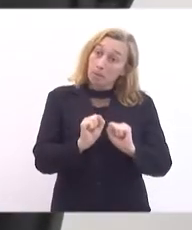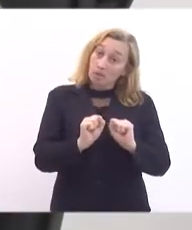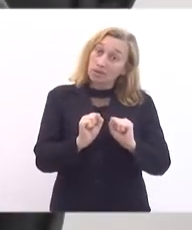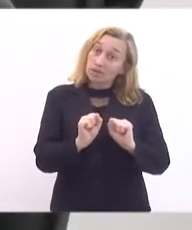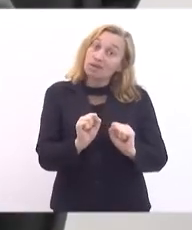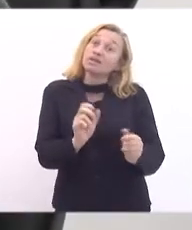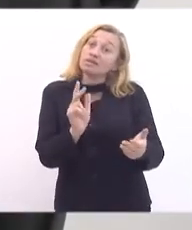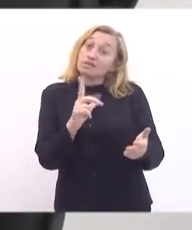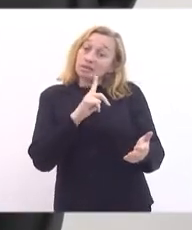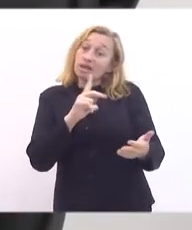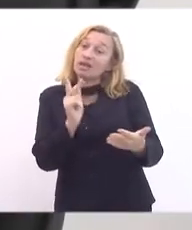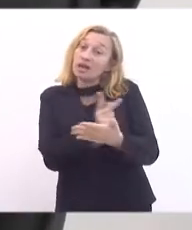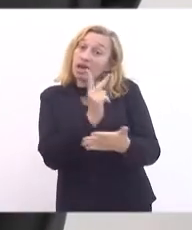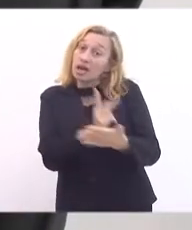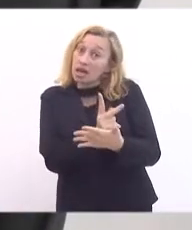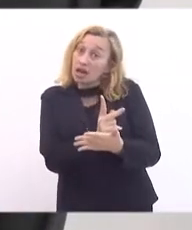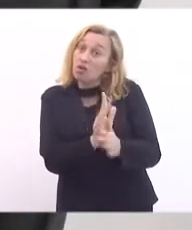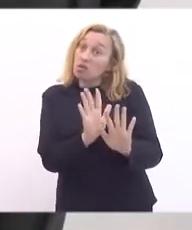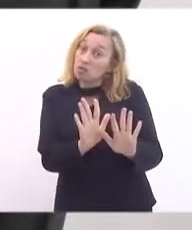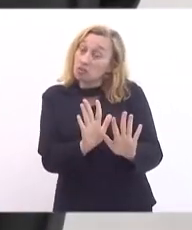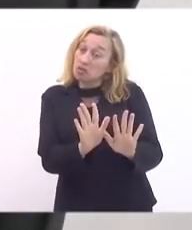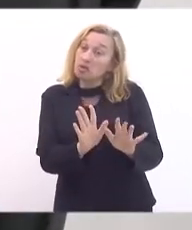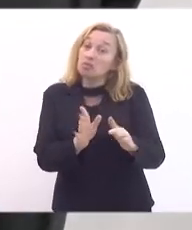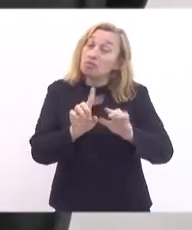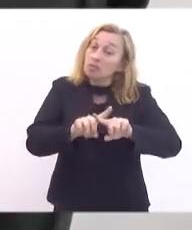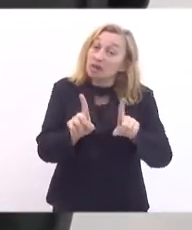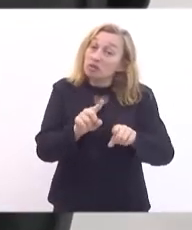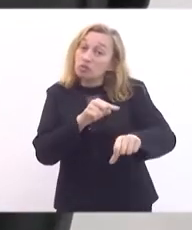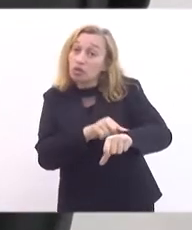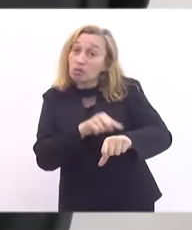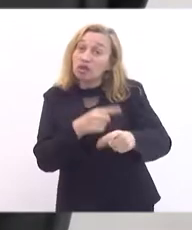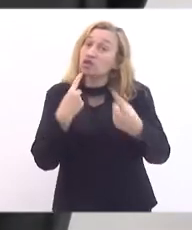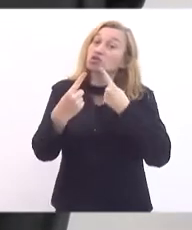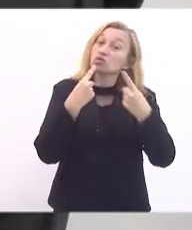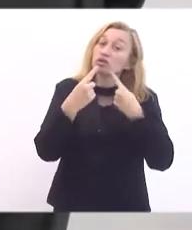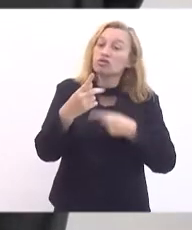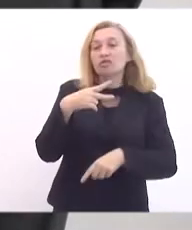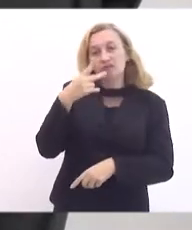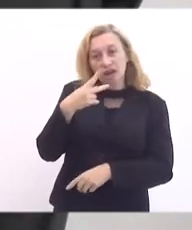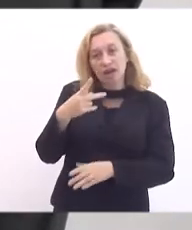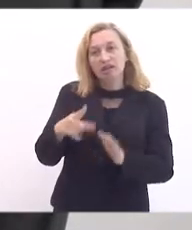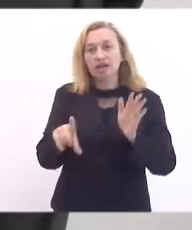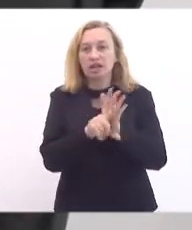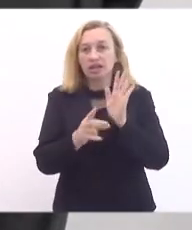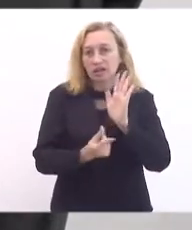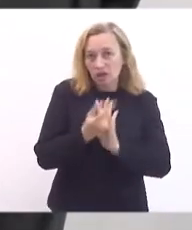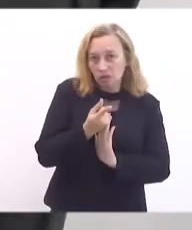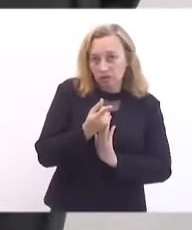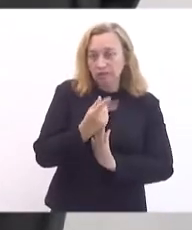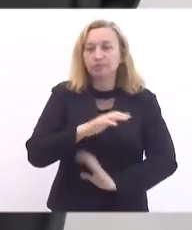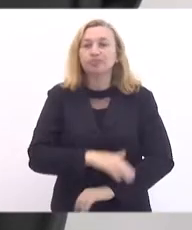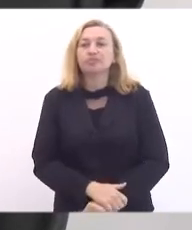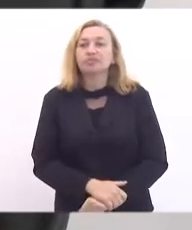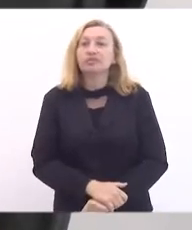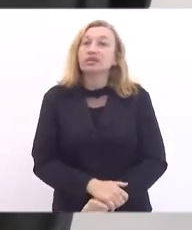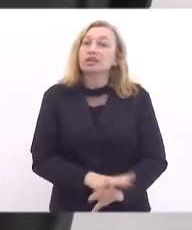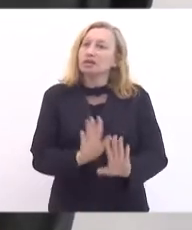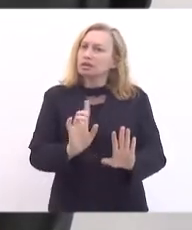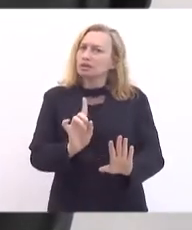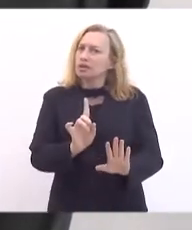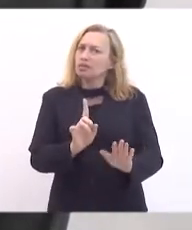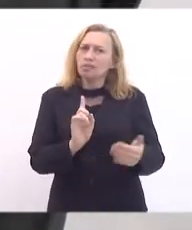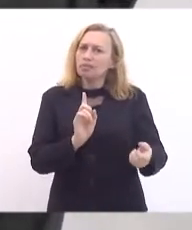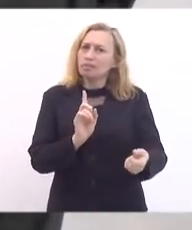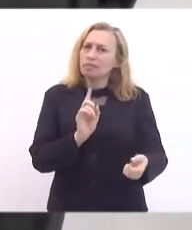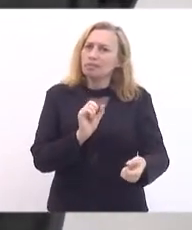tem alguma coisa errada mas não é o hábito que da nossa discussão vamos falar isso na discussão da é legal mas mesmo assim eu não